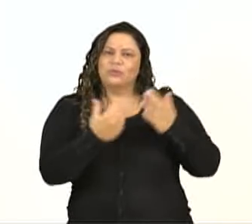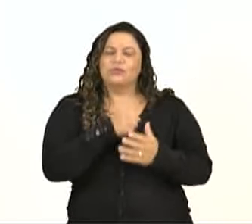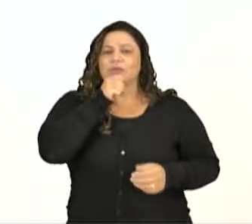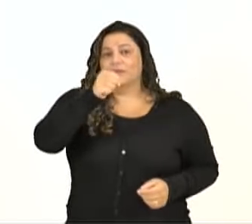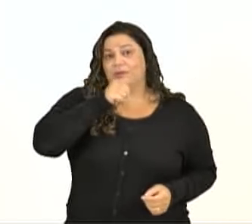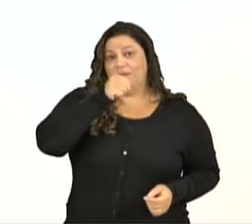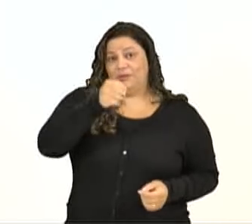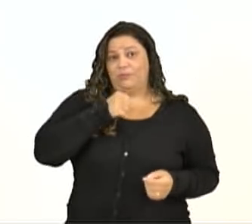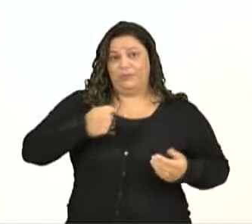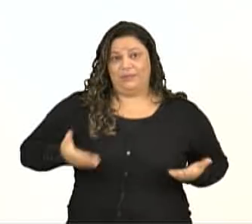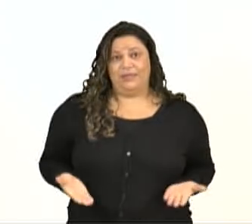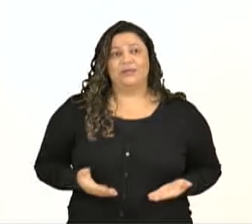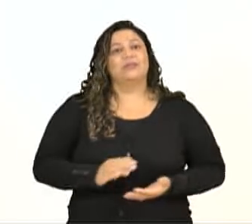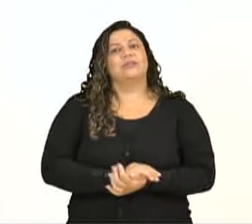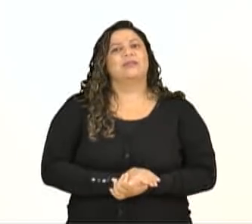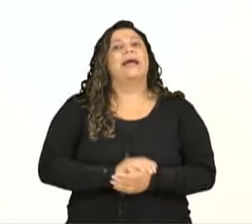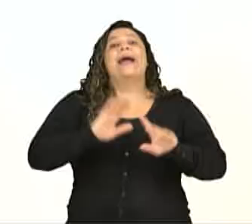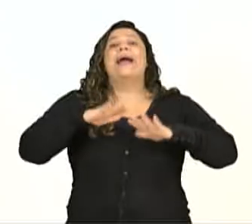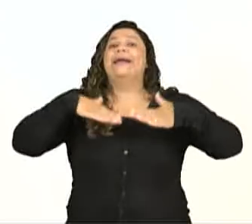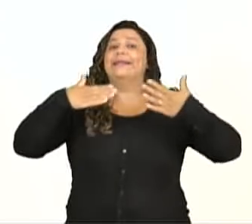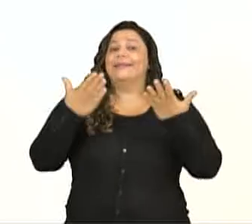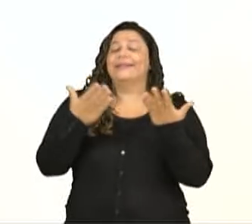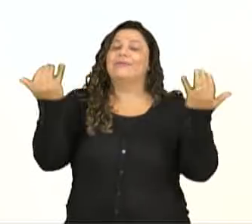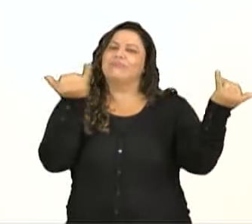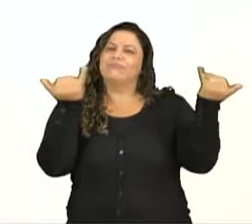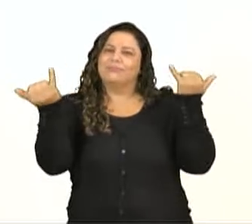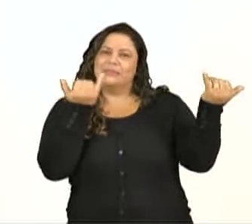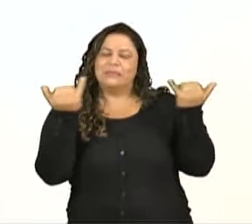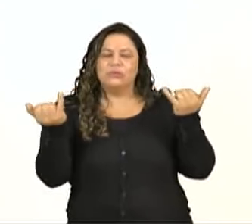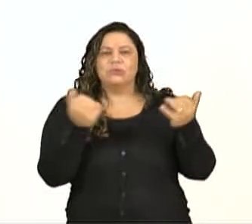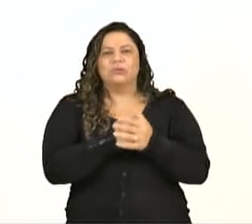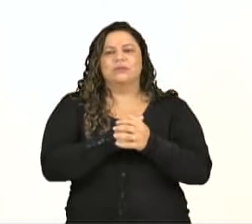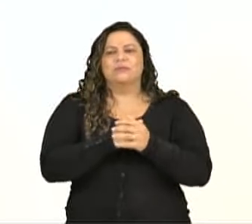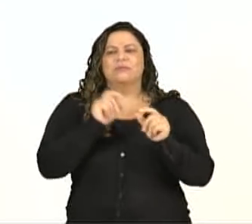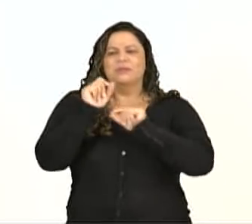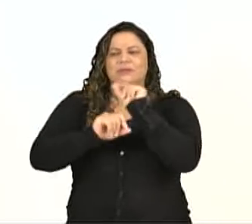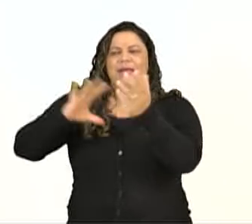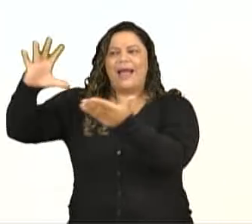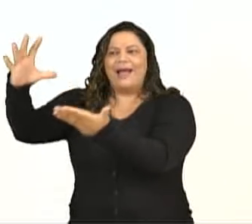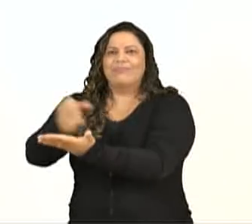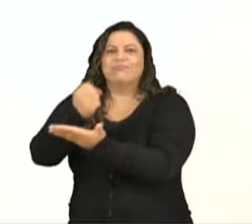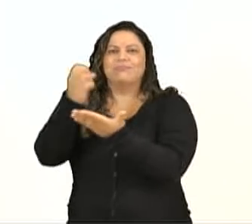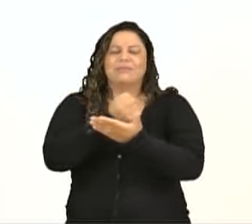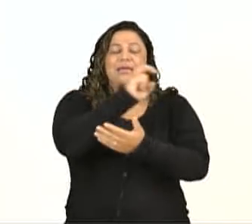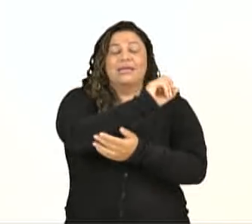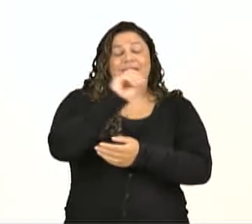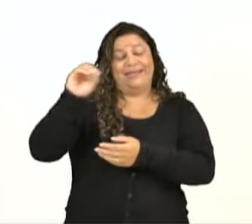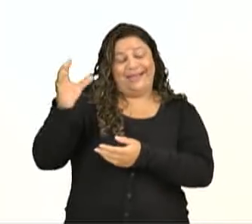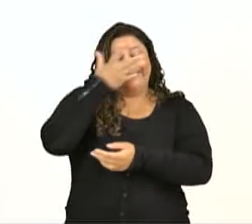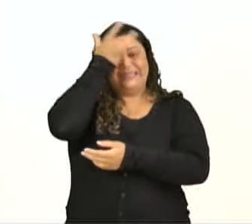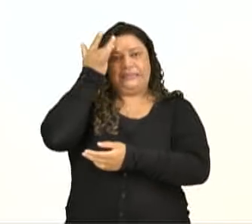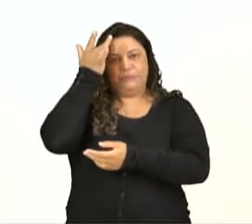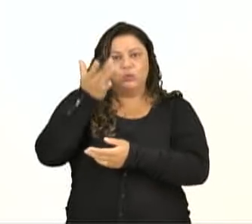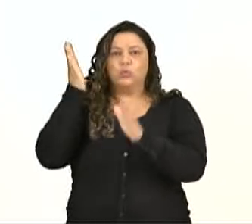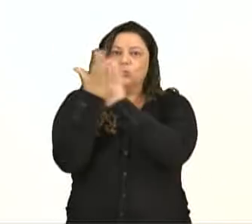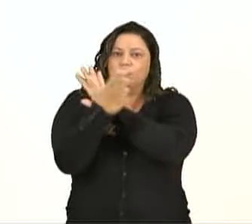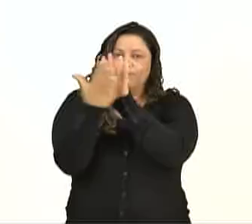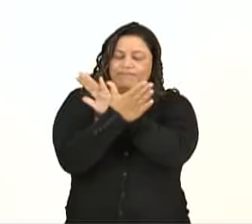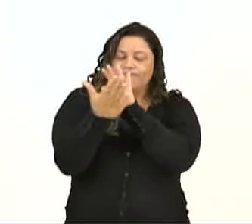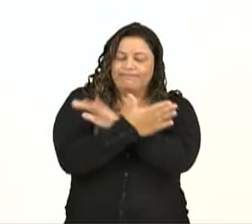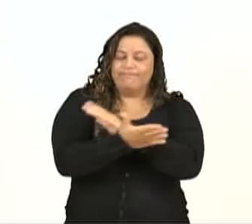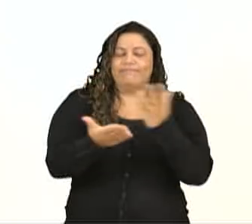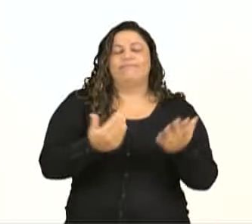reportagem? Então, na notícia, resgate de 500 refugiados no mar Mediterrâneo. E